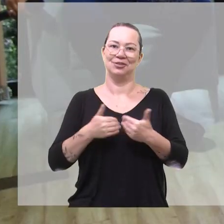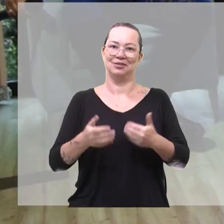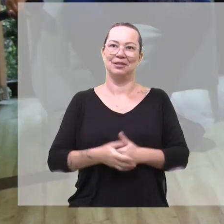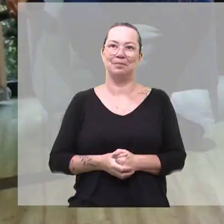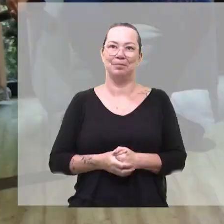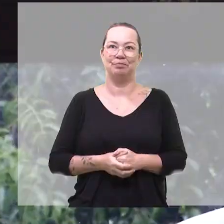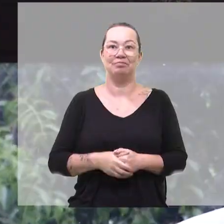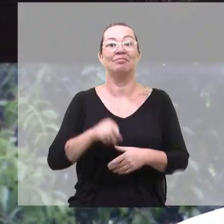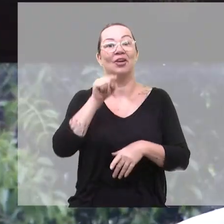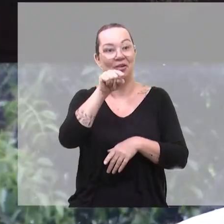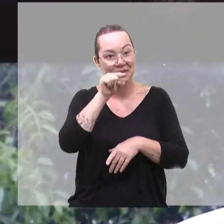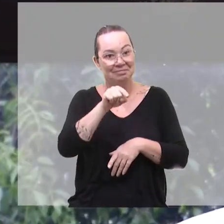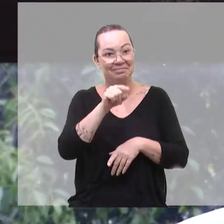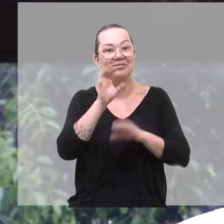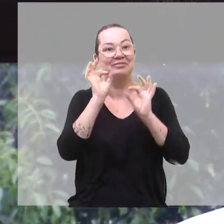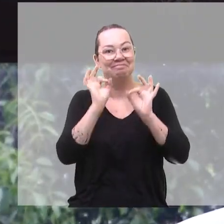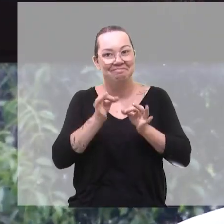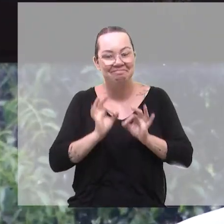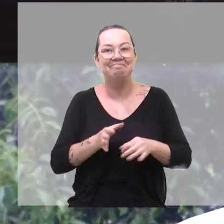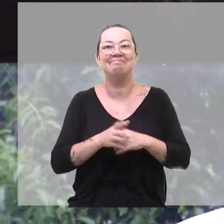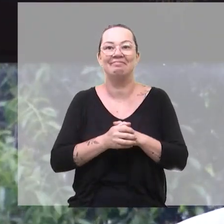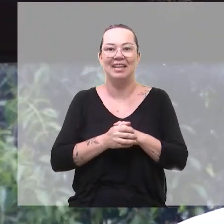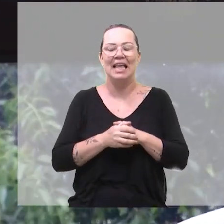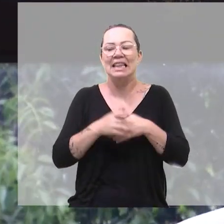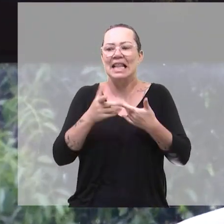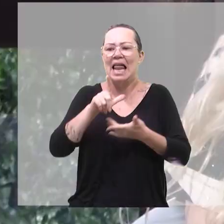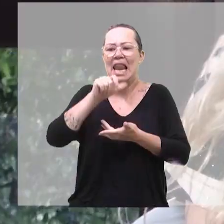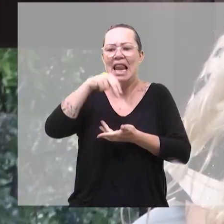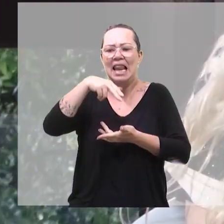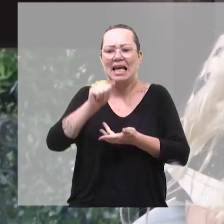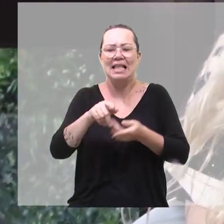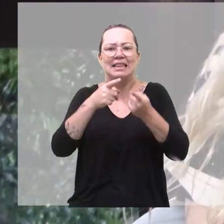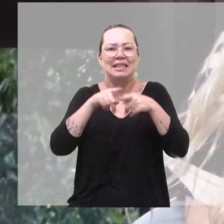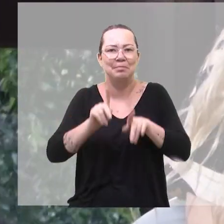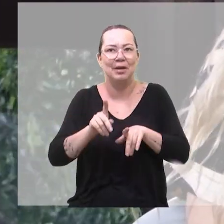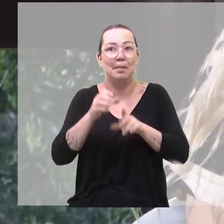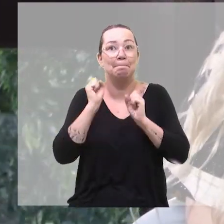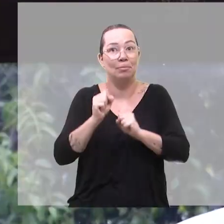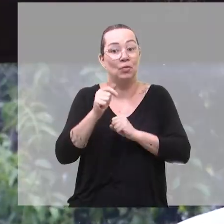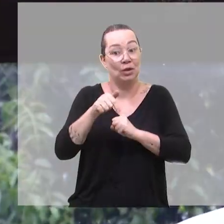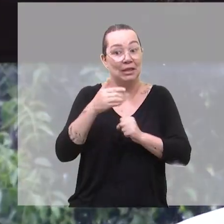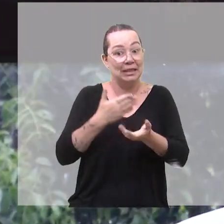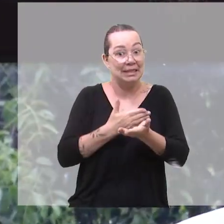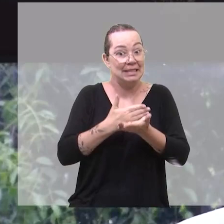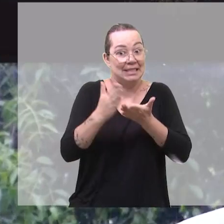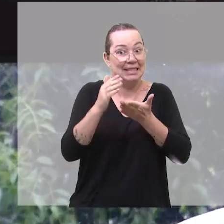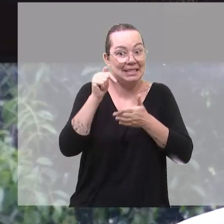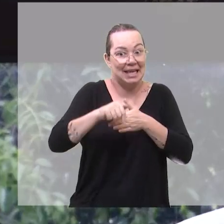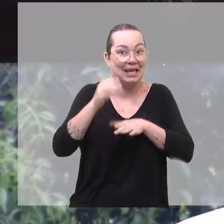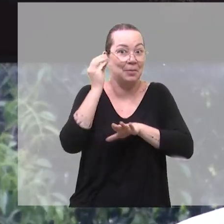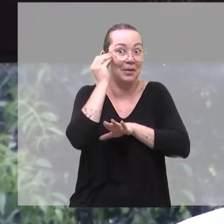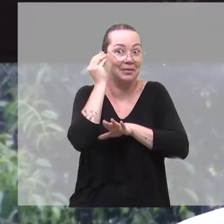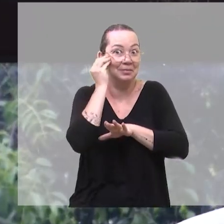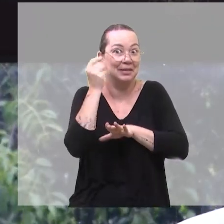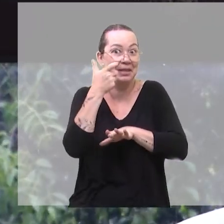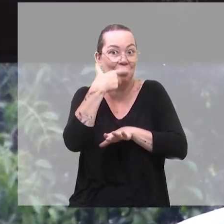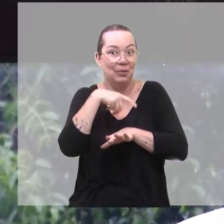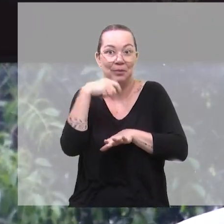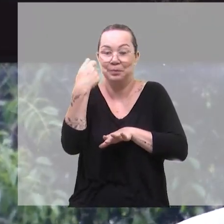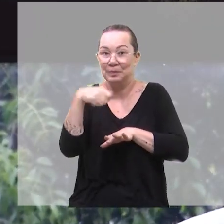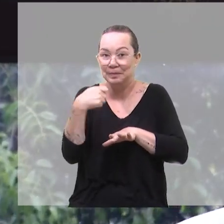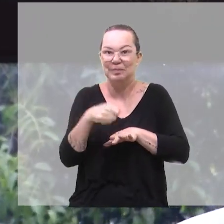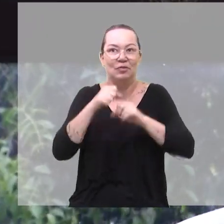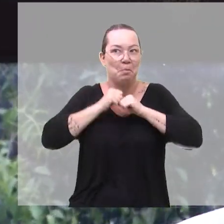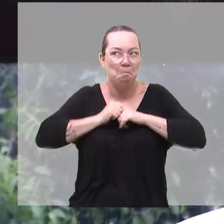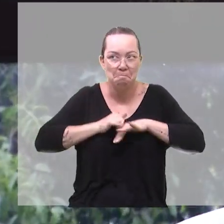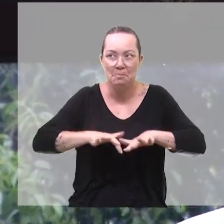Olha só, conhece realmente. Lana, mas olha só, tem aqui, talvez a gente inaugure aqui na Roda de Saberes hoje uma